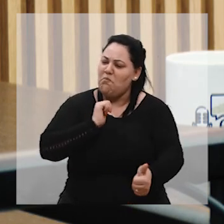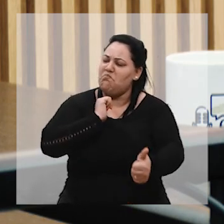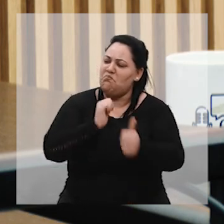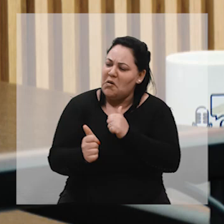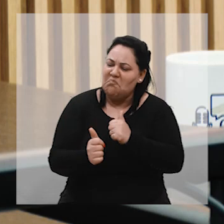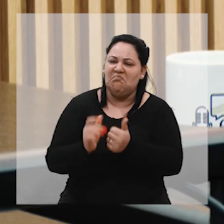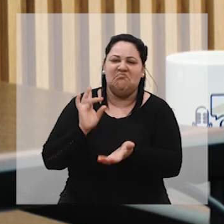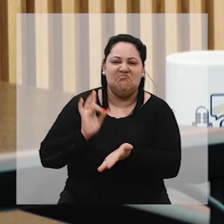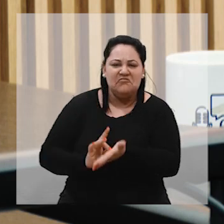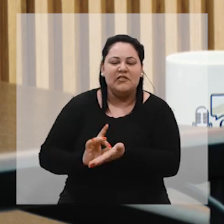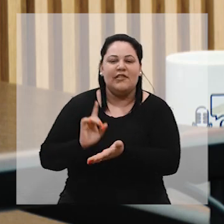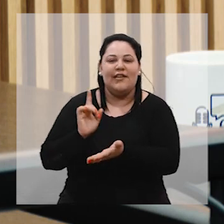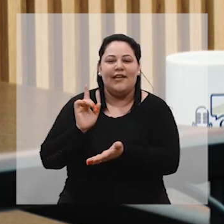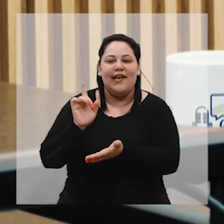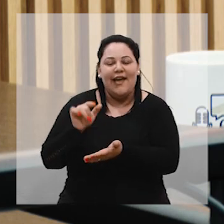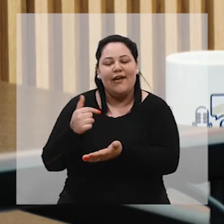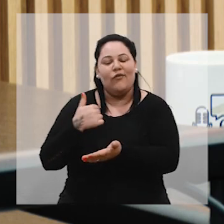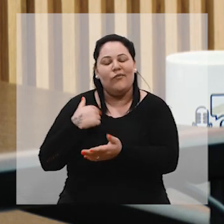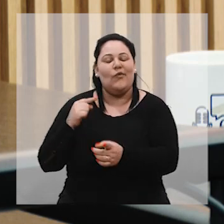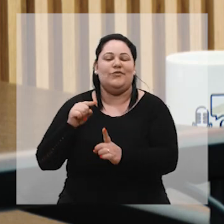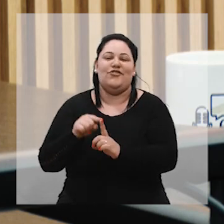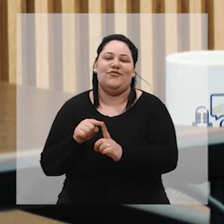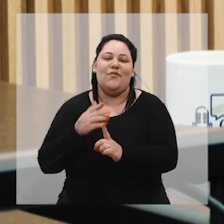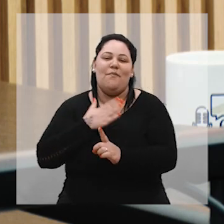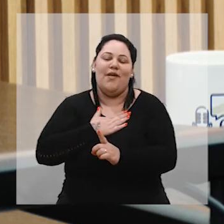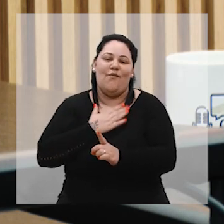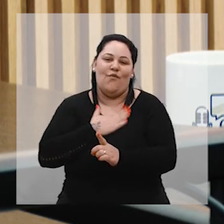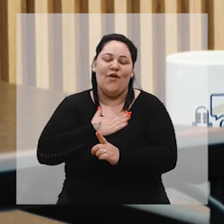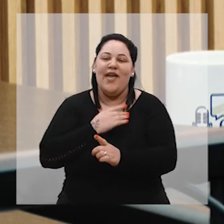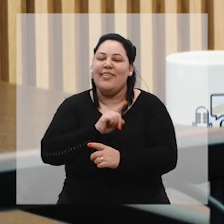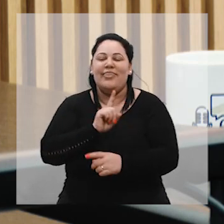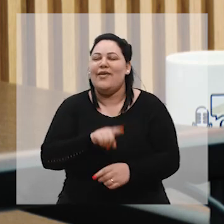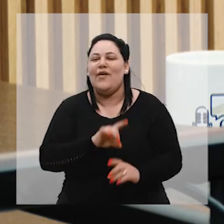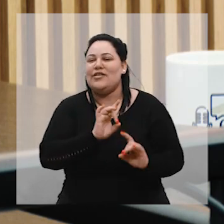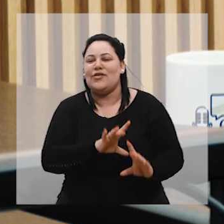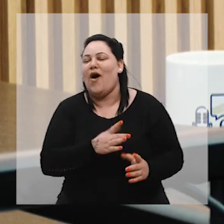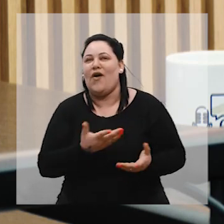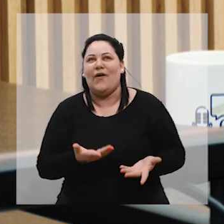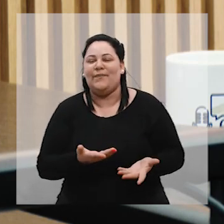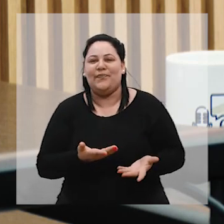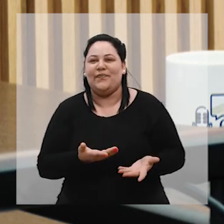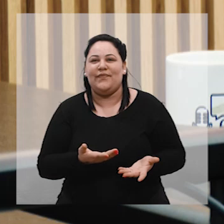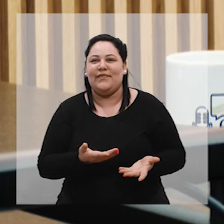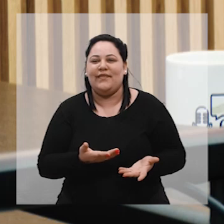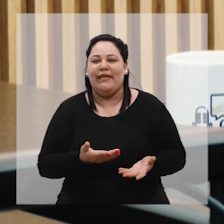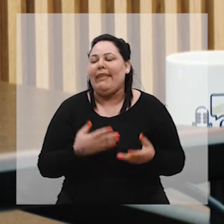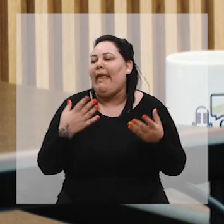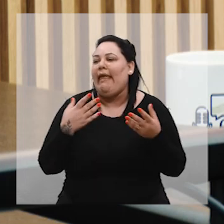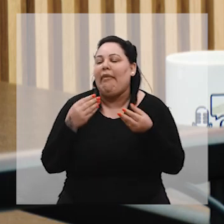você é um atleta. Isso daí é o que a gente busca, sabe? Não é